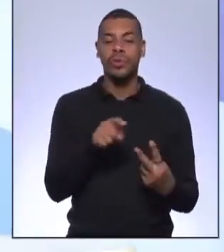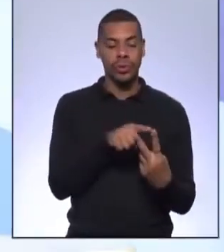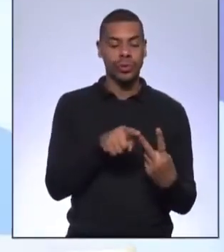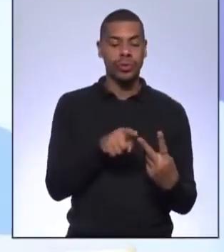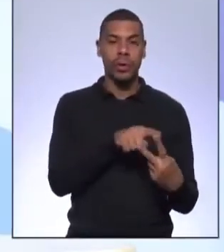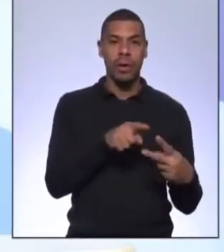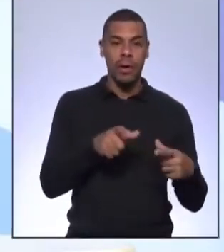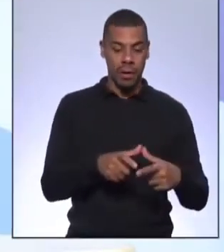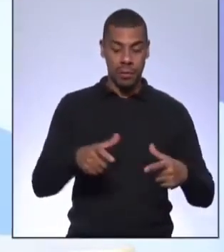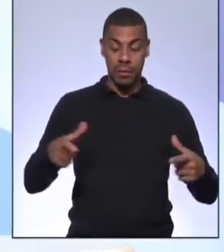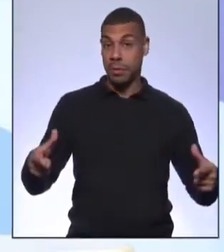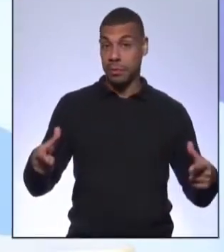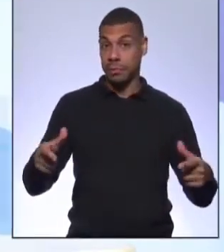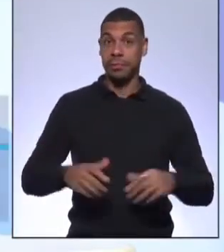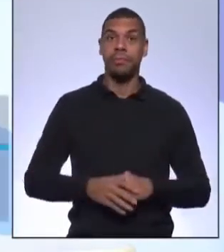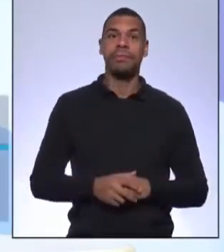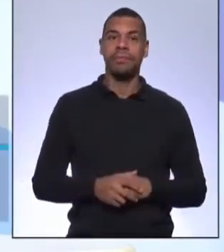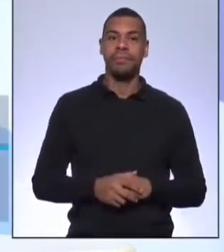maior.